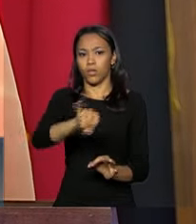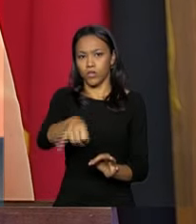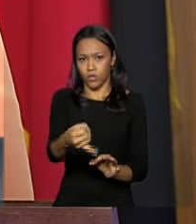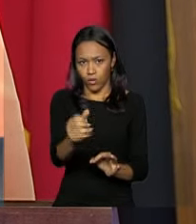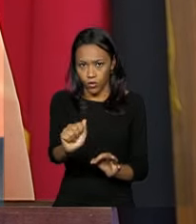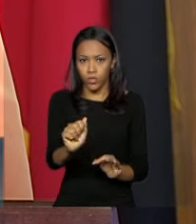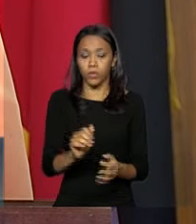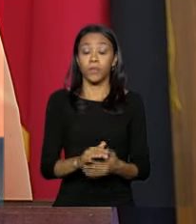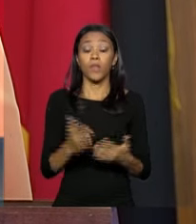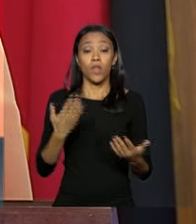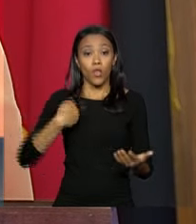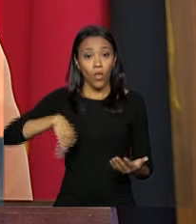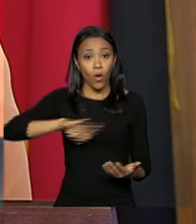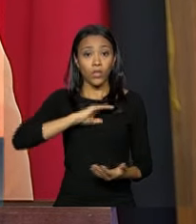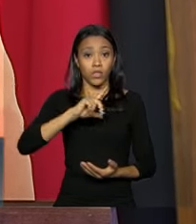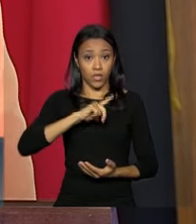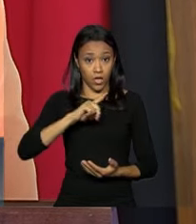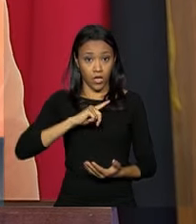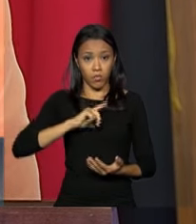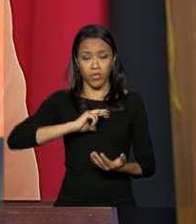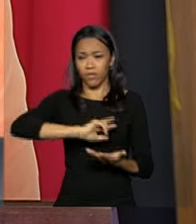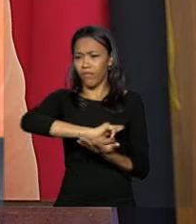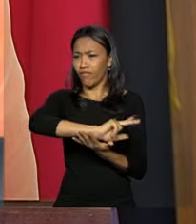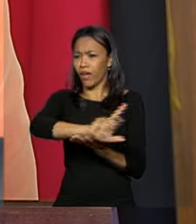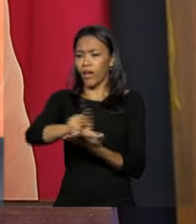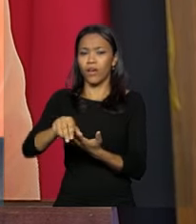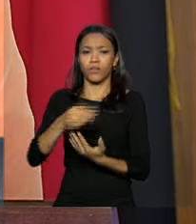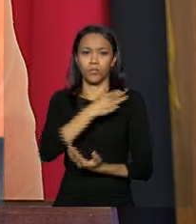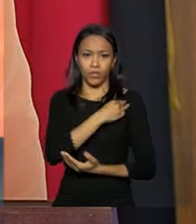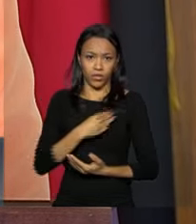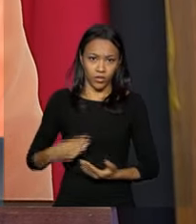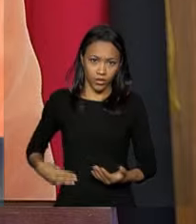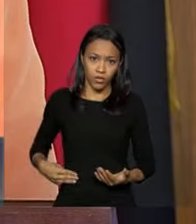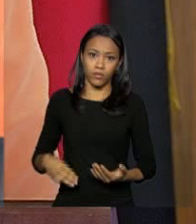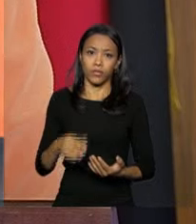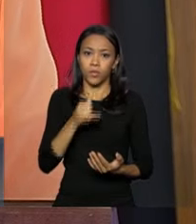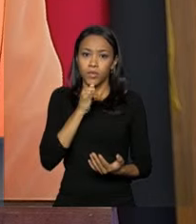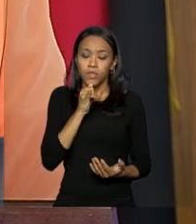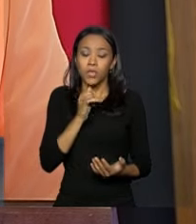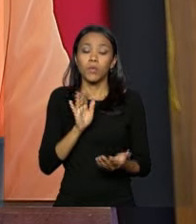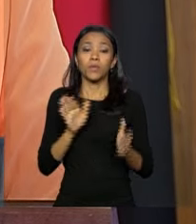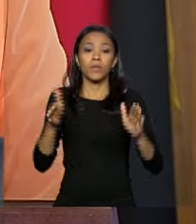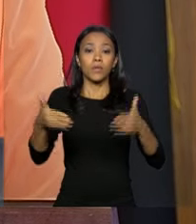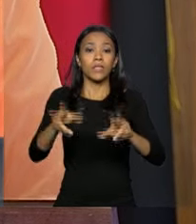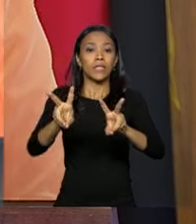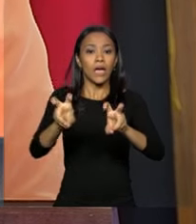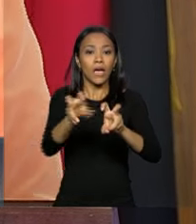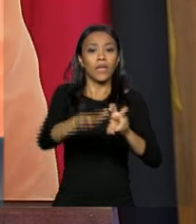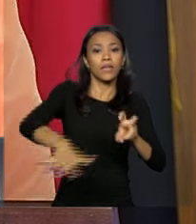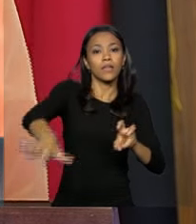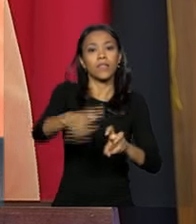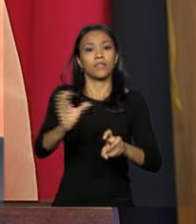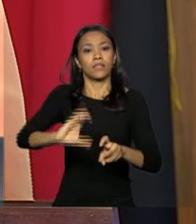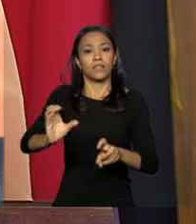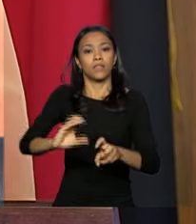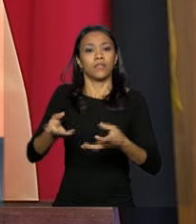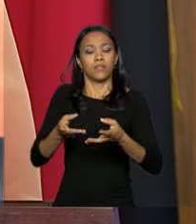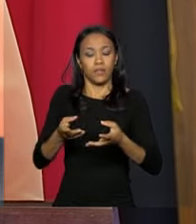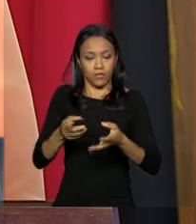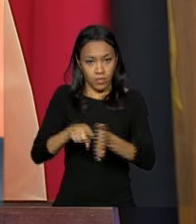todos os ministros não podemos entrar em todos os pormenores. Na área da ciência, da pesquisa, tem muitas cooperações.